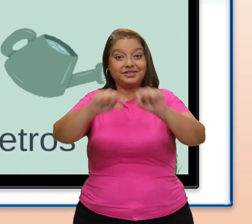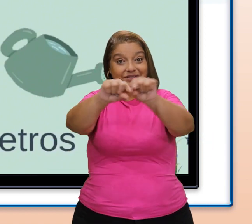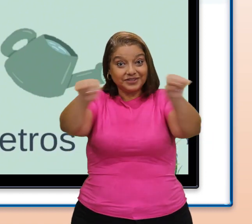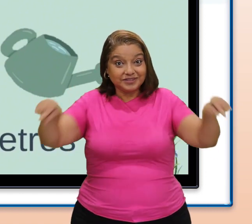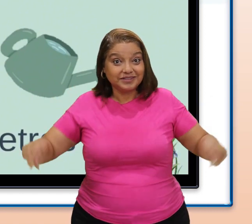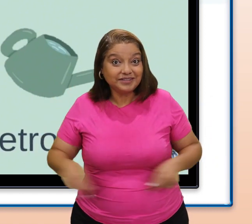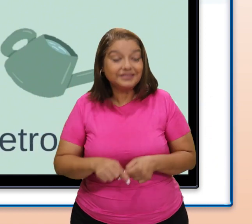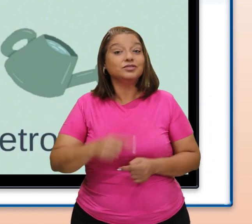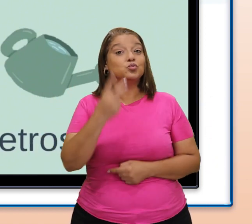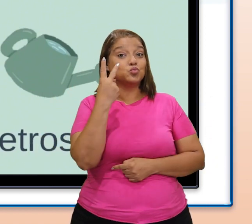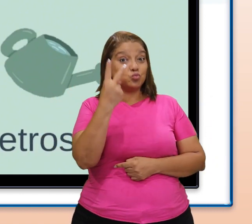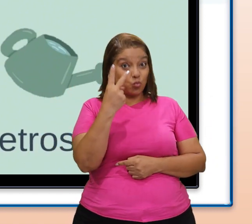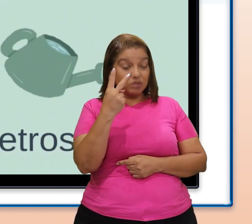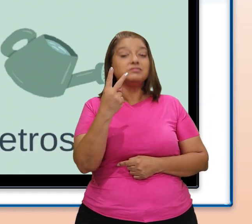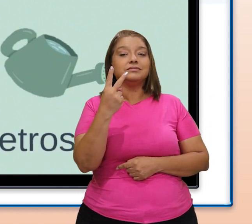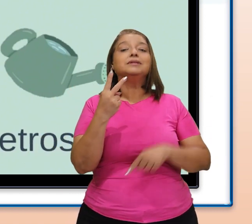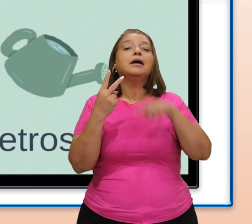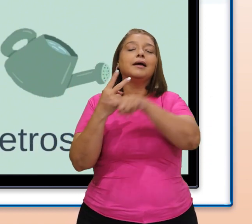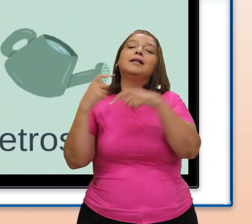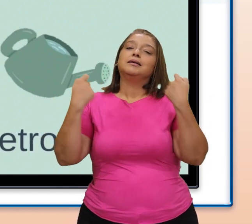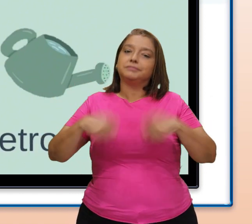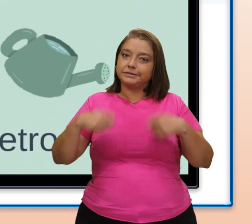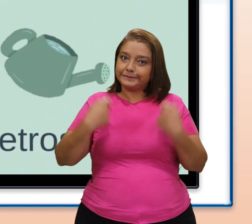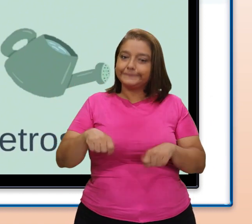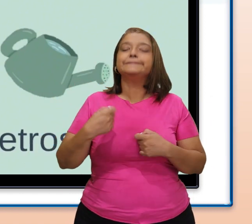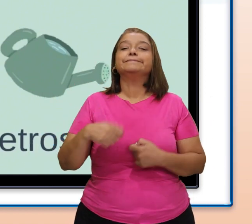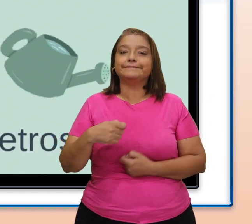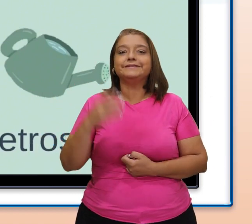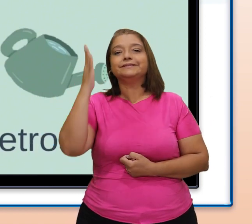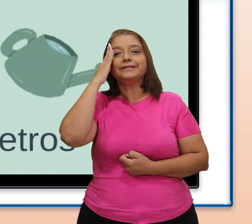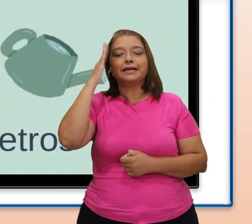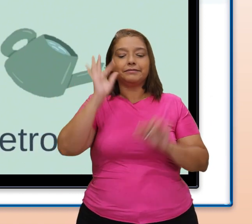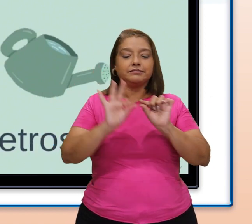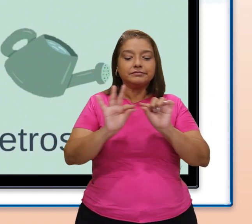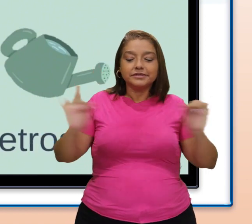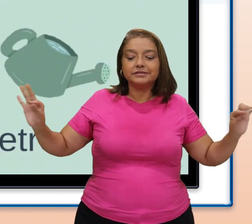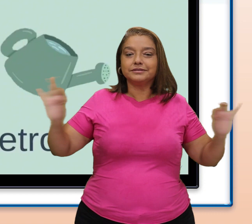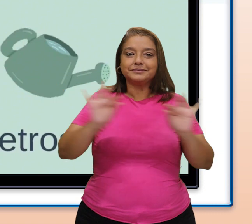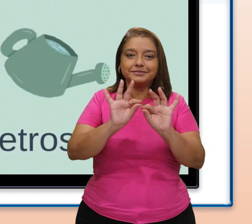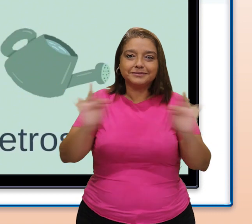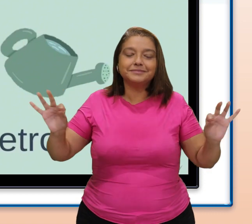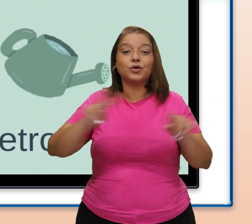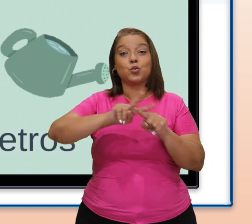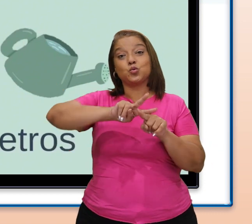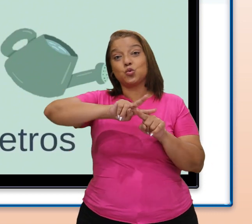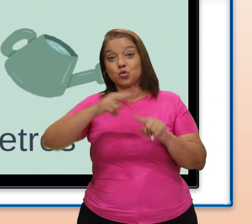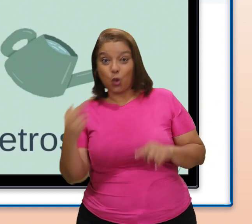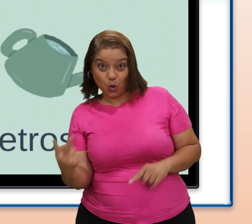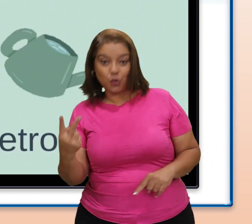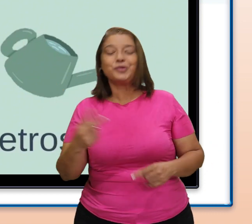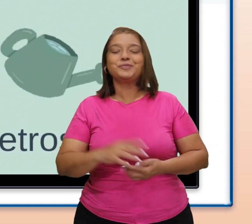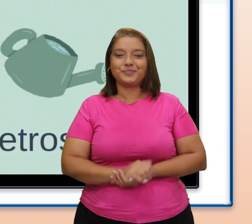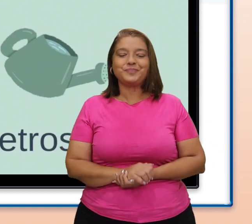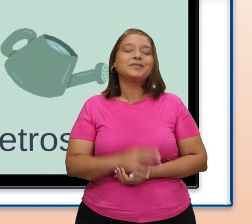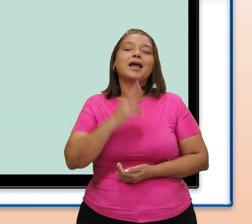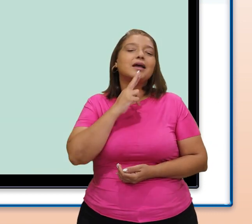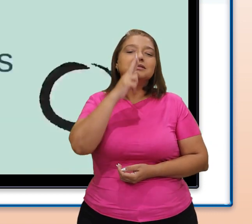voltas. Portanto, ela vai precisar de 2 vezes o comprimento da circunferência.